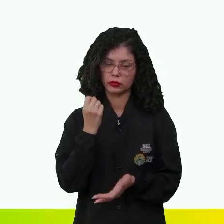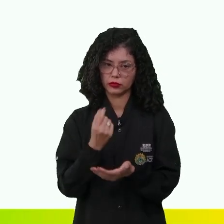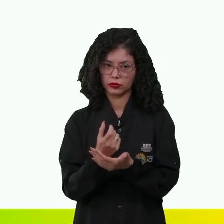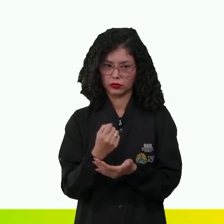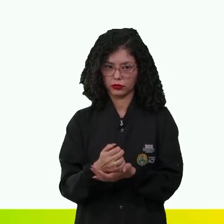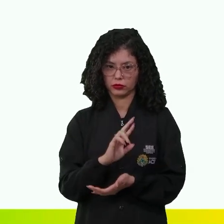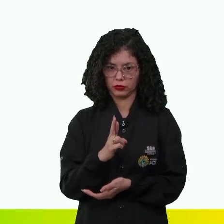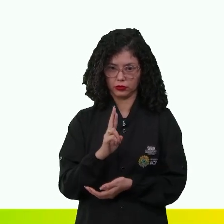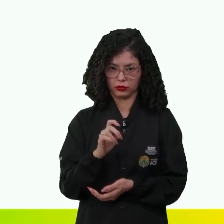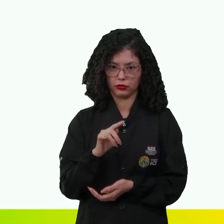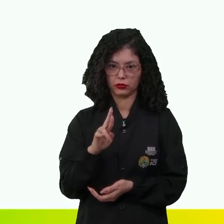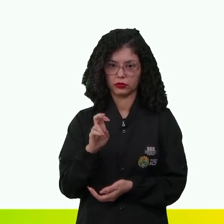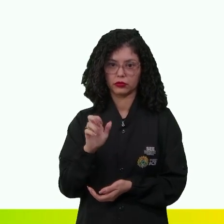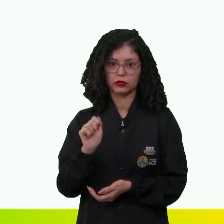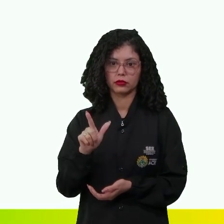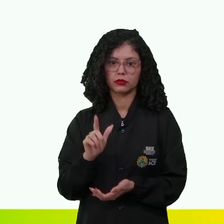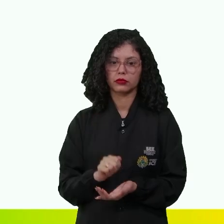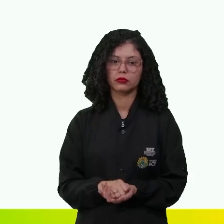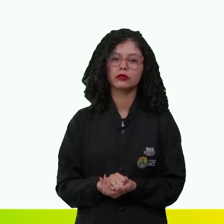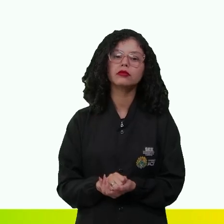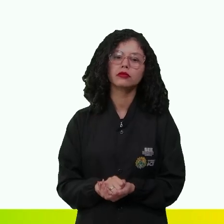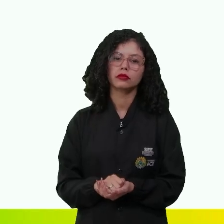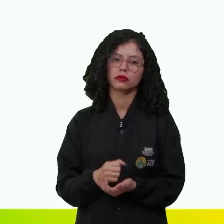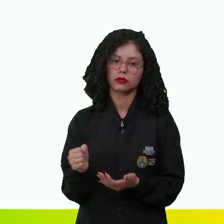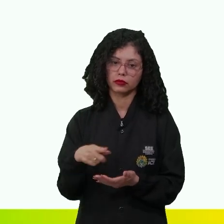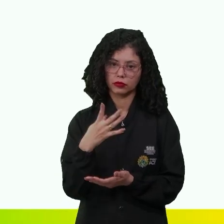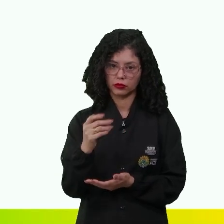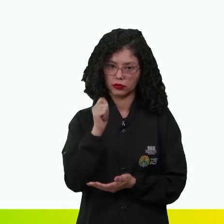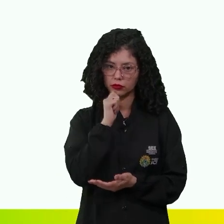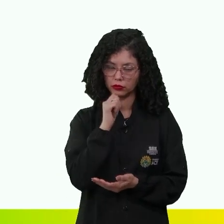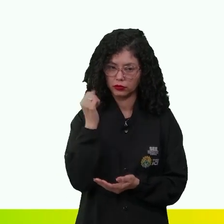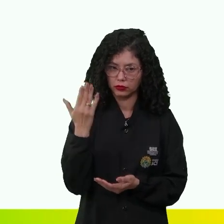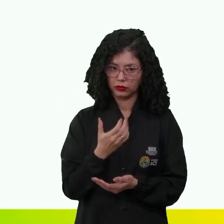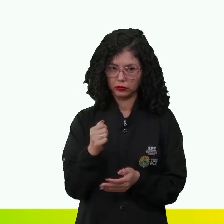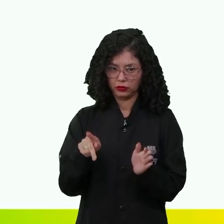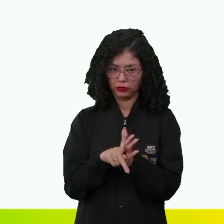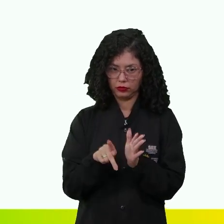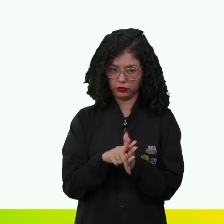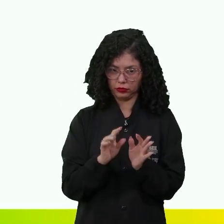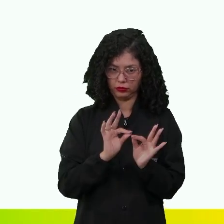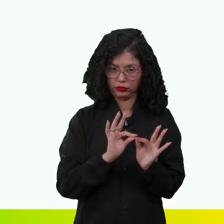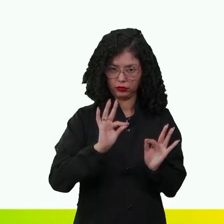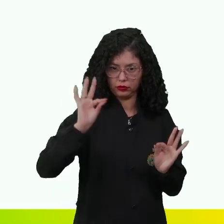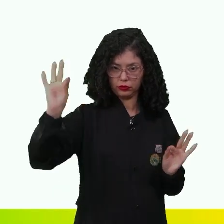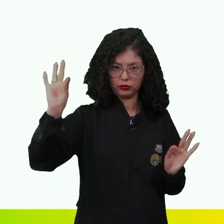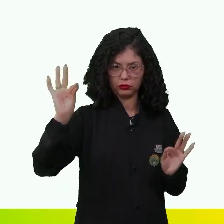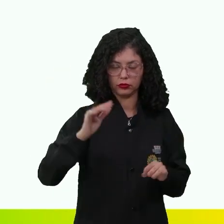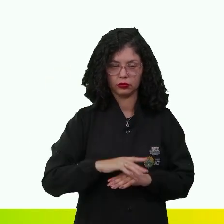real, no eixo horizontal, quantidade de leite em litros, e forma uma